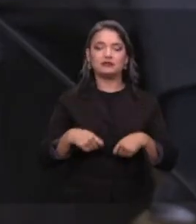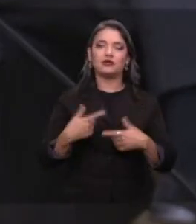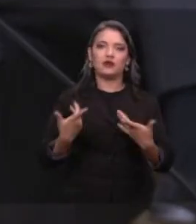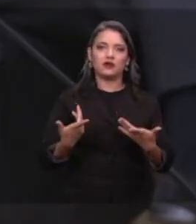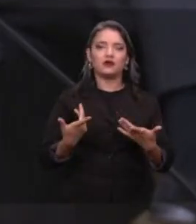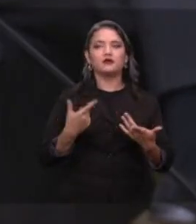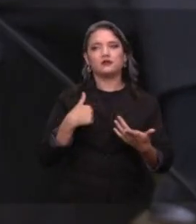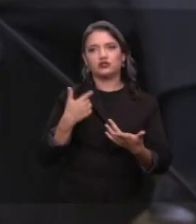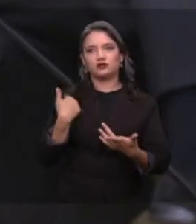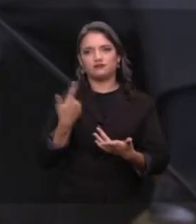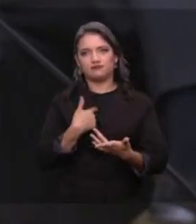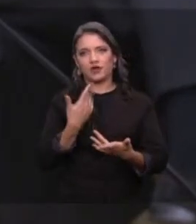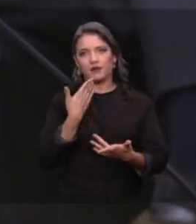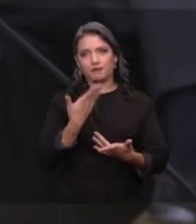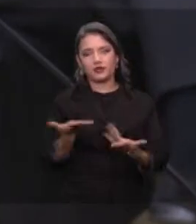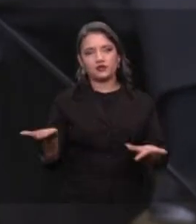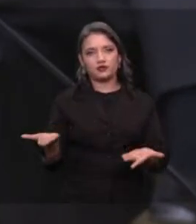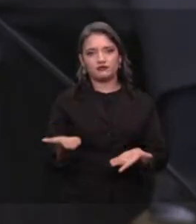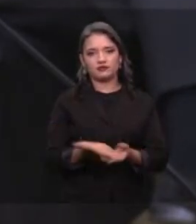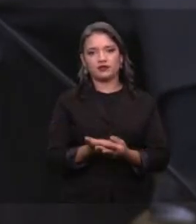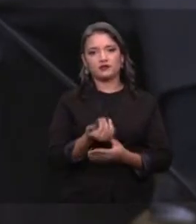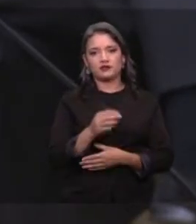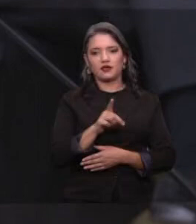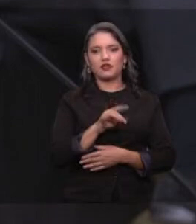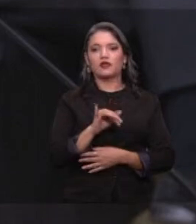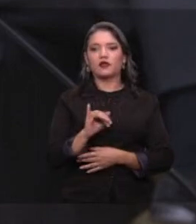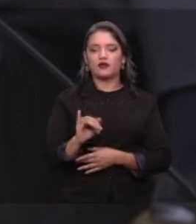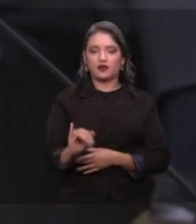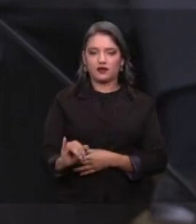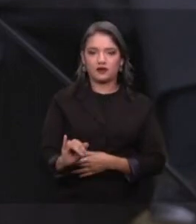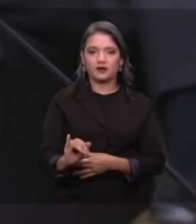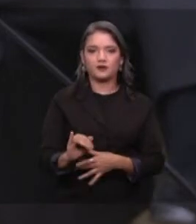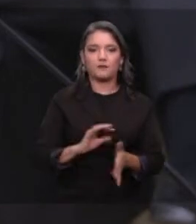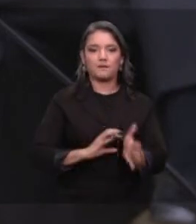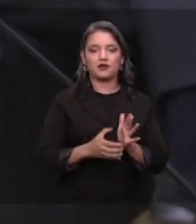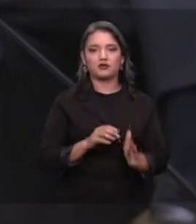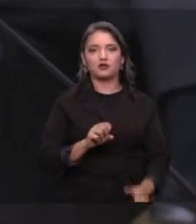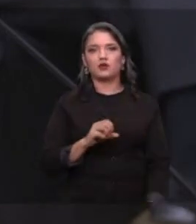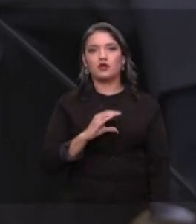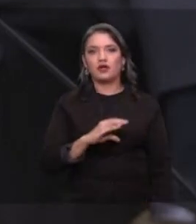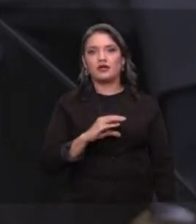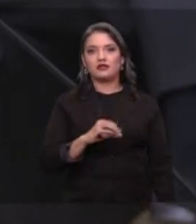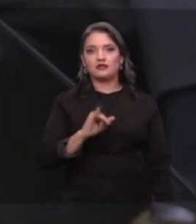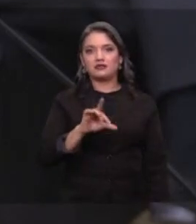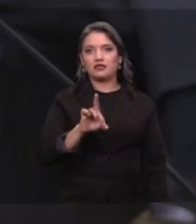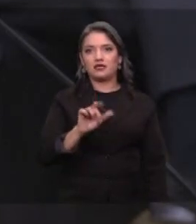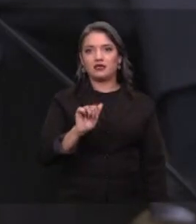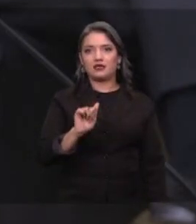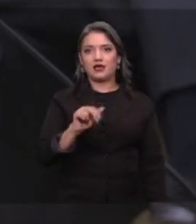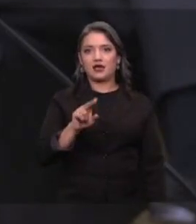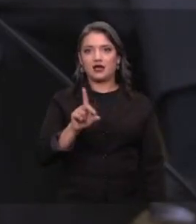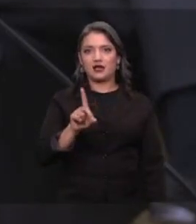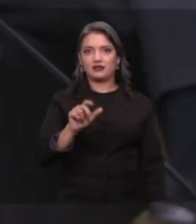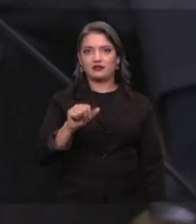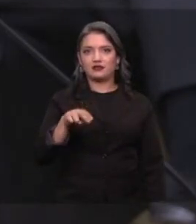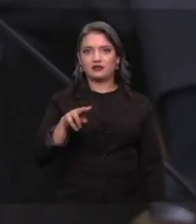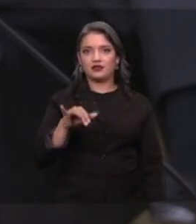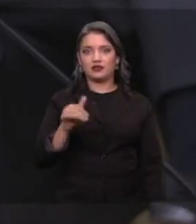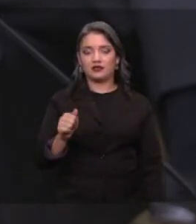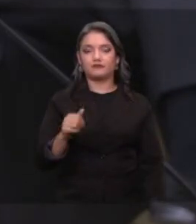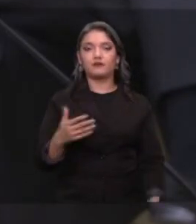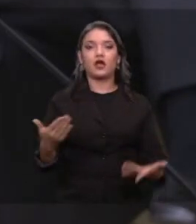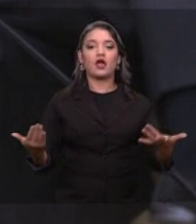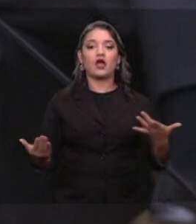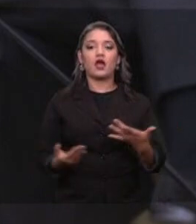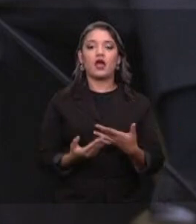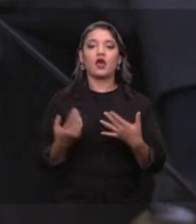proposição, a propositura desta ação direta de inconstitucionalidade pelo Partido Cidadania. E como último tópico, agora